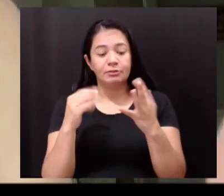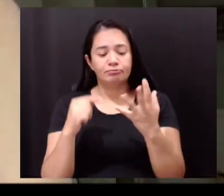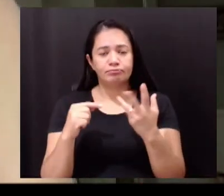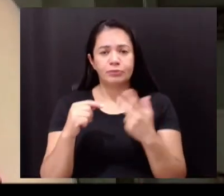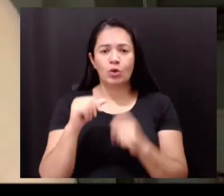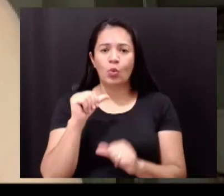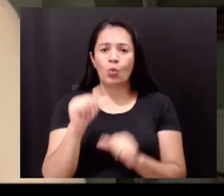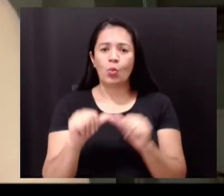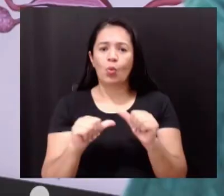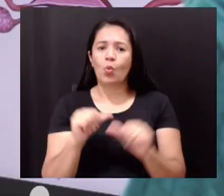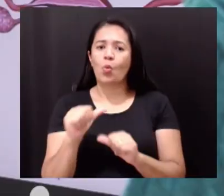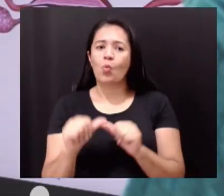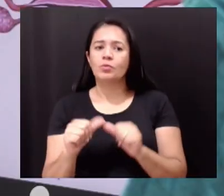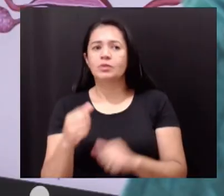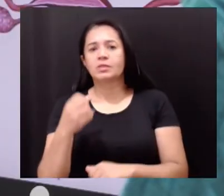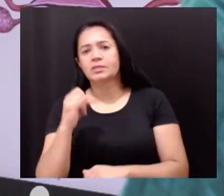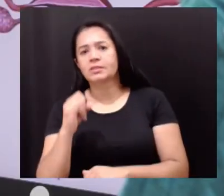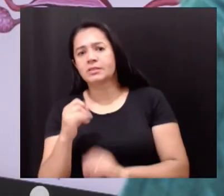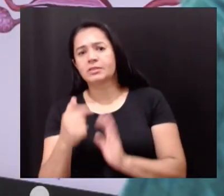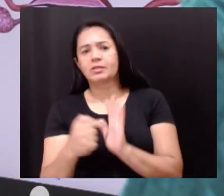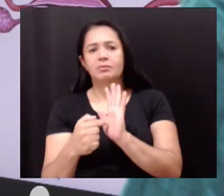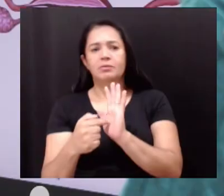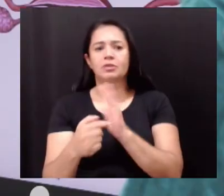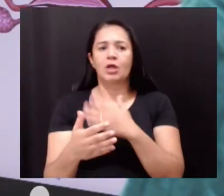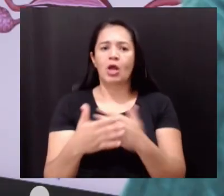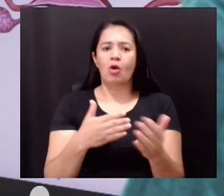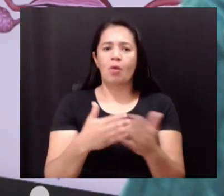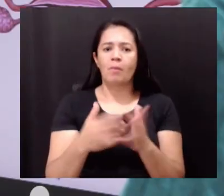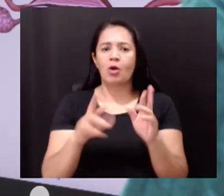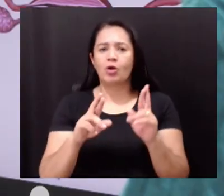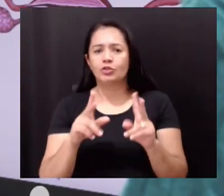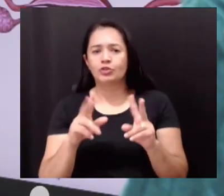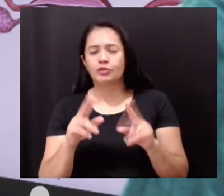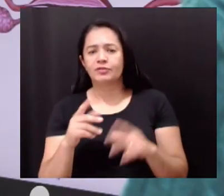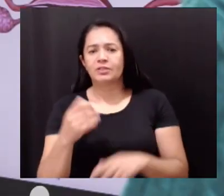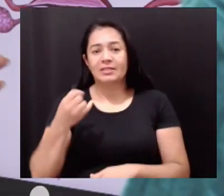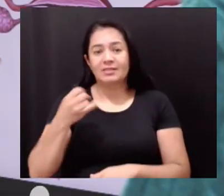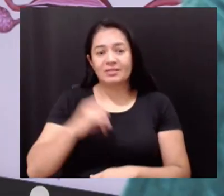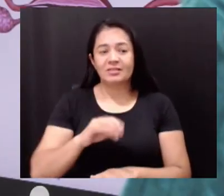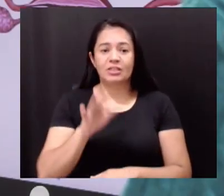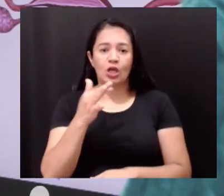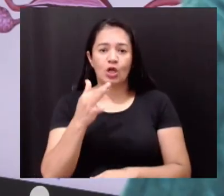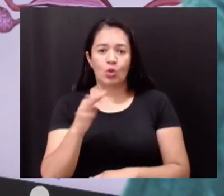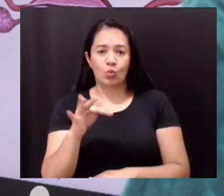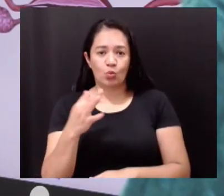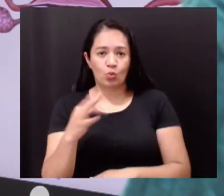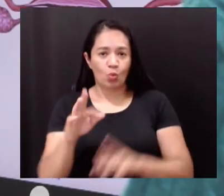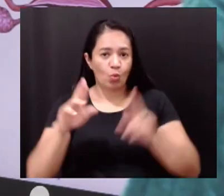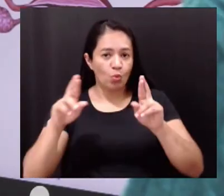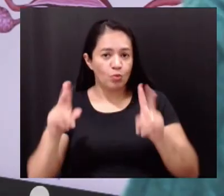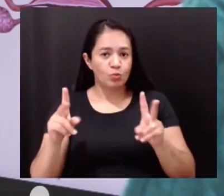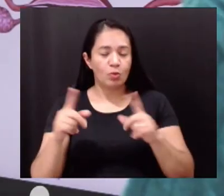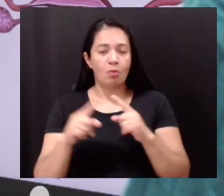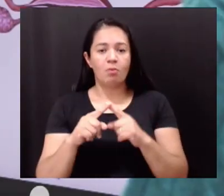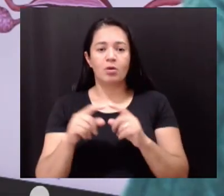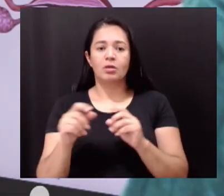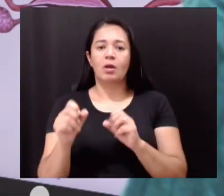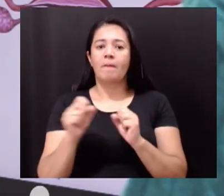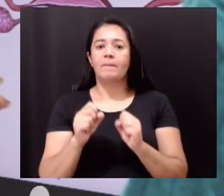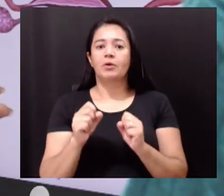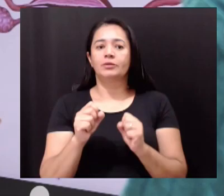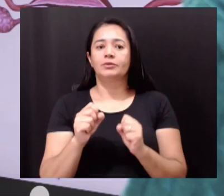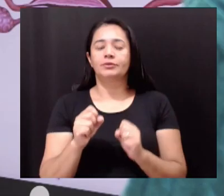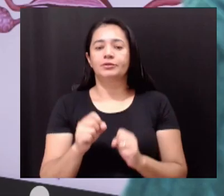Se apresentou alguma coisa diferente, se está com uma dor diferente, porque isso pode auxiliar o diagnóstico. Mas, de uma